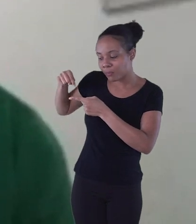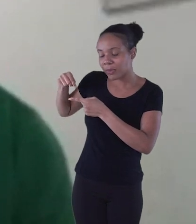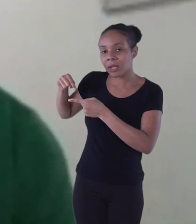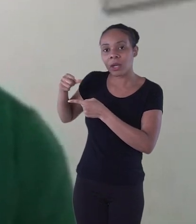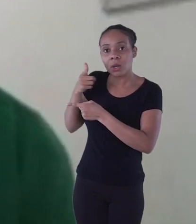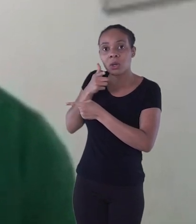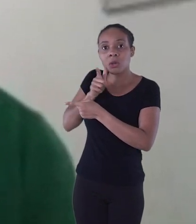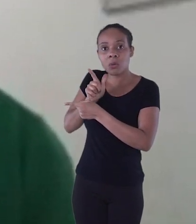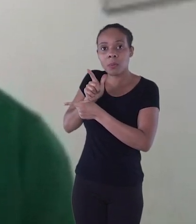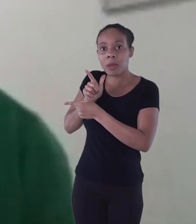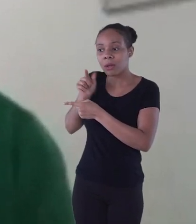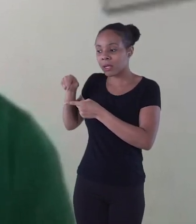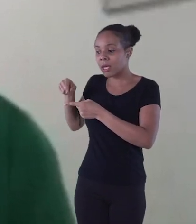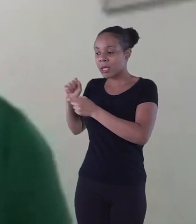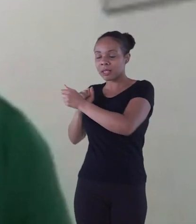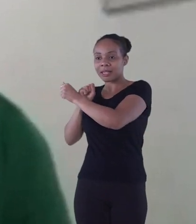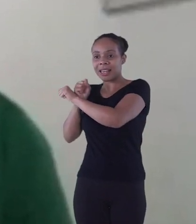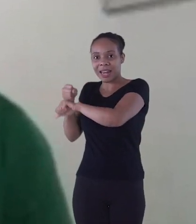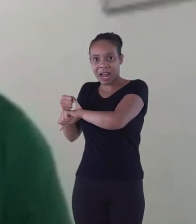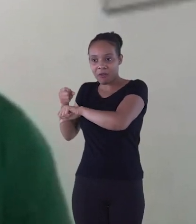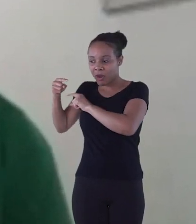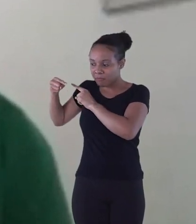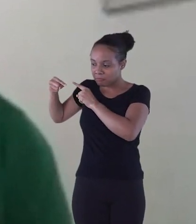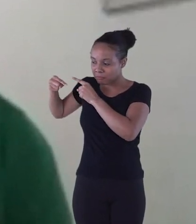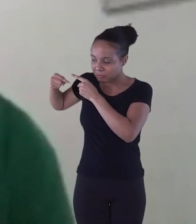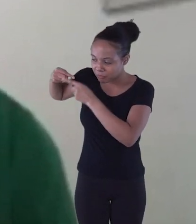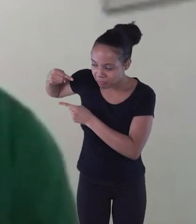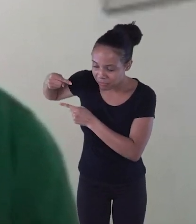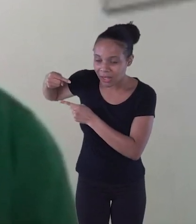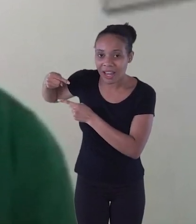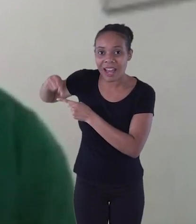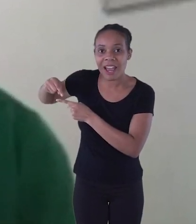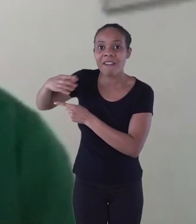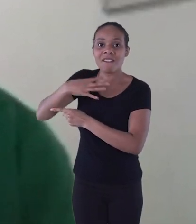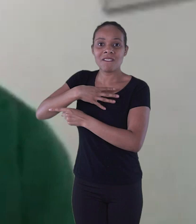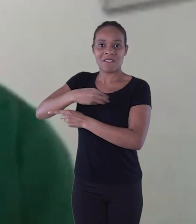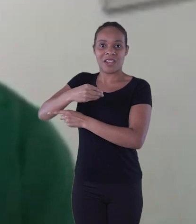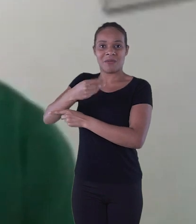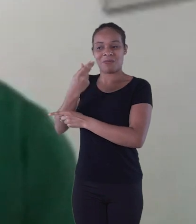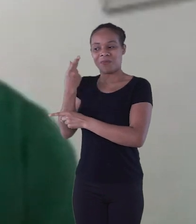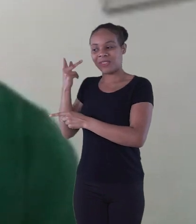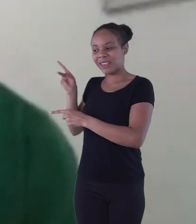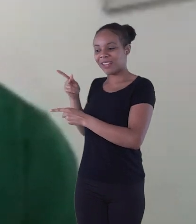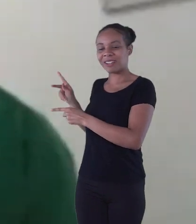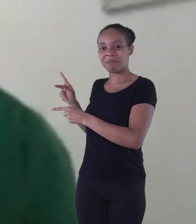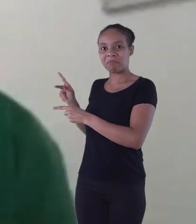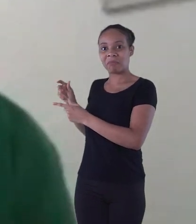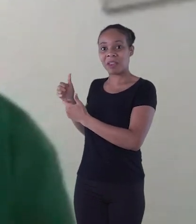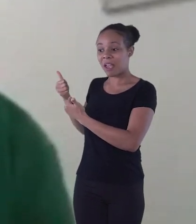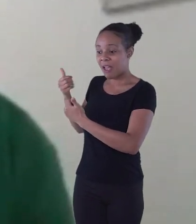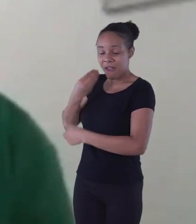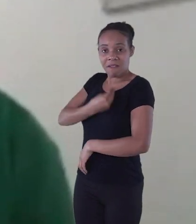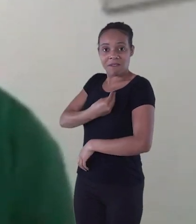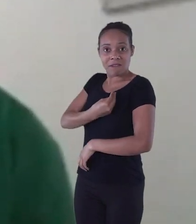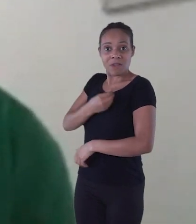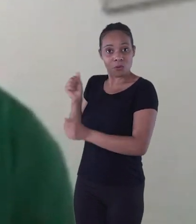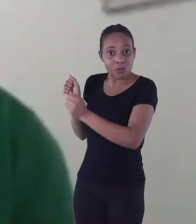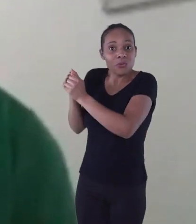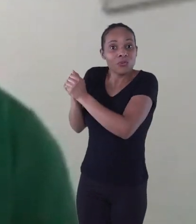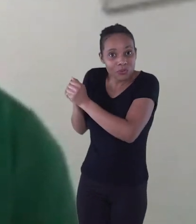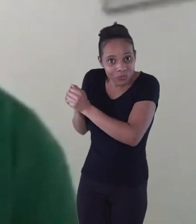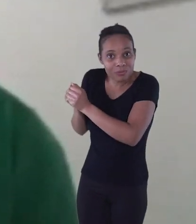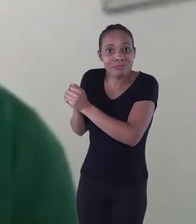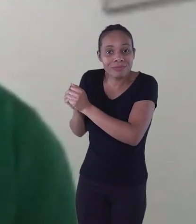enfim. E essa era um pouco da preocupação, de chamar a atenção com a história desse Brasil, por isso